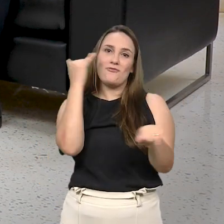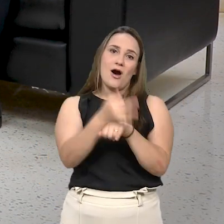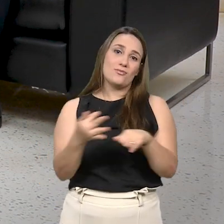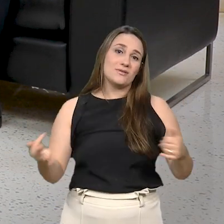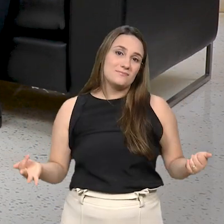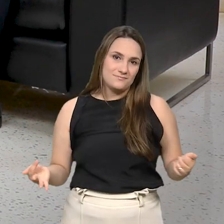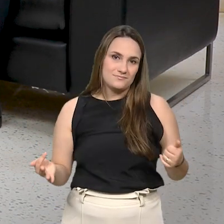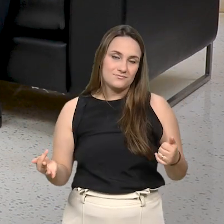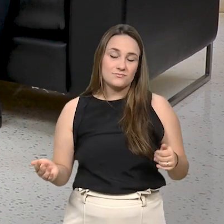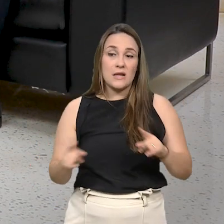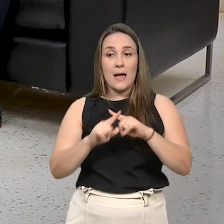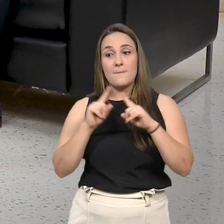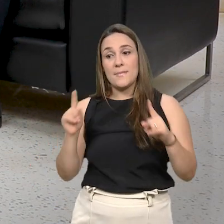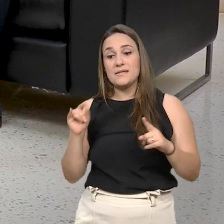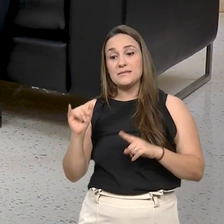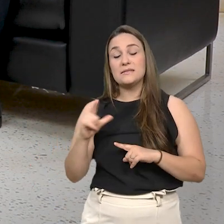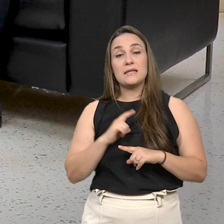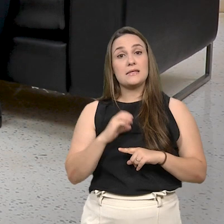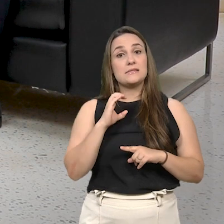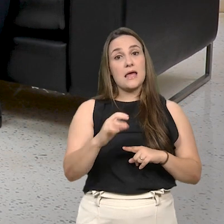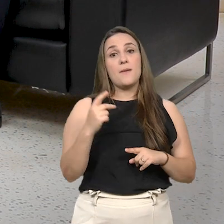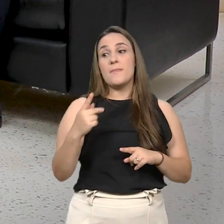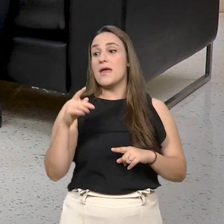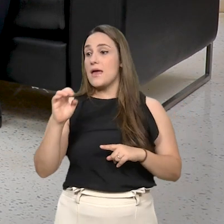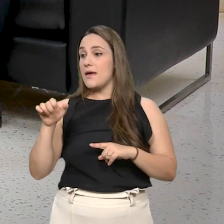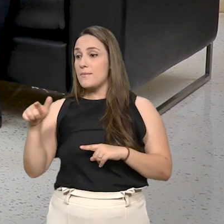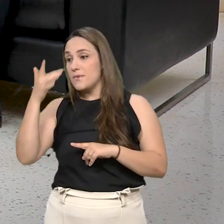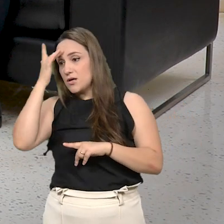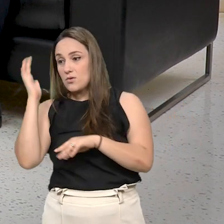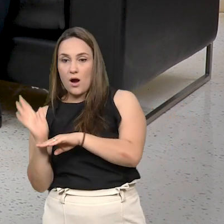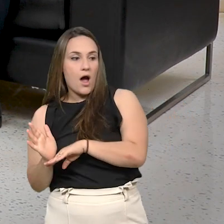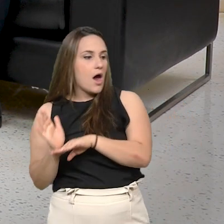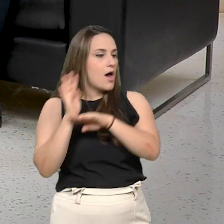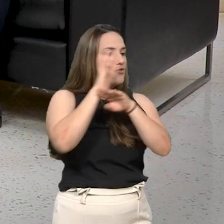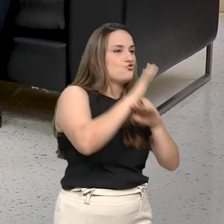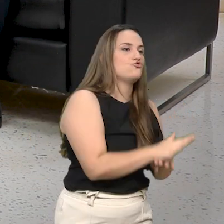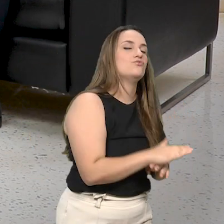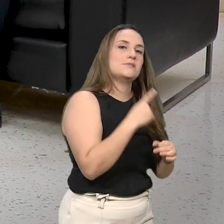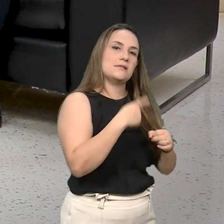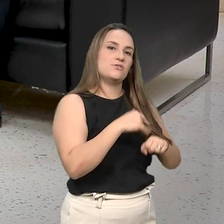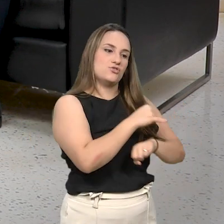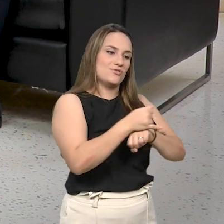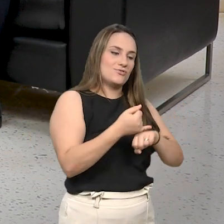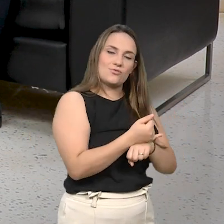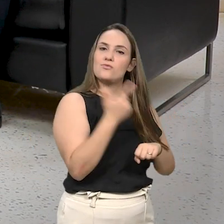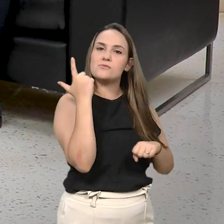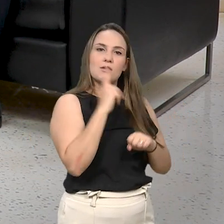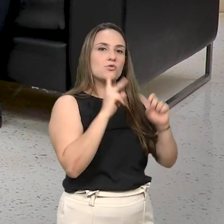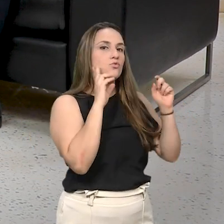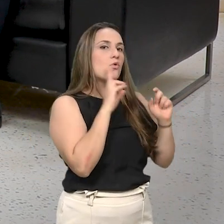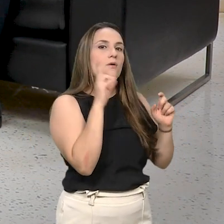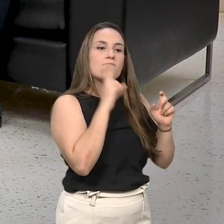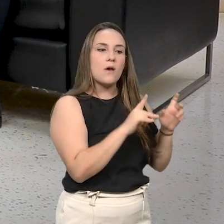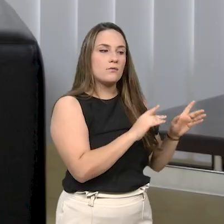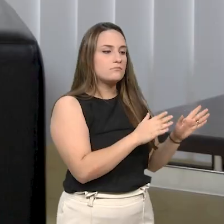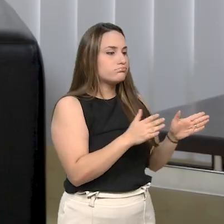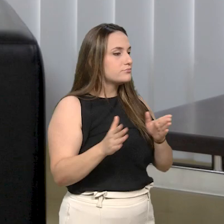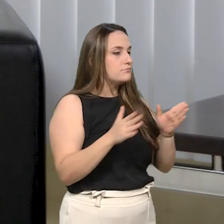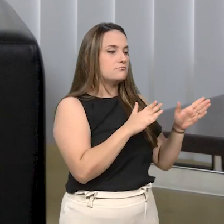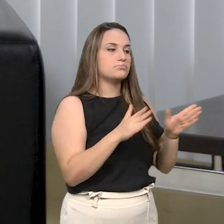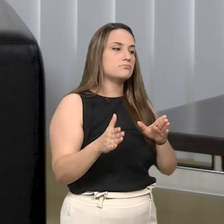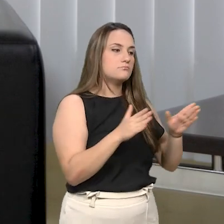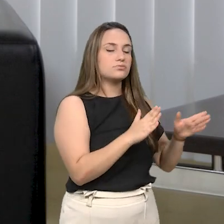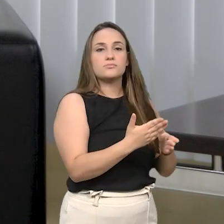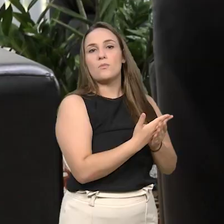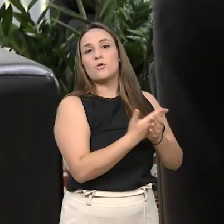Central de Processamento Eletrônico estando em um local, você tendo essa mobilidade de pessoas, consegue-se que a produção continue a mesma. O que